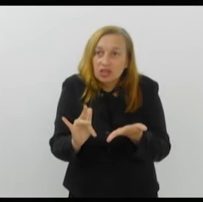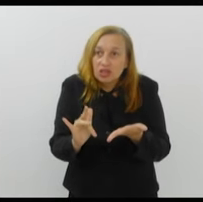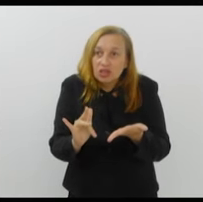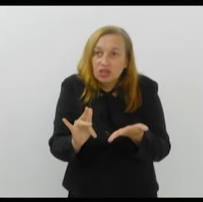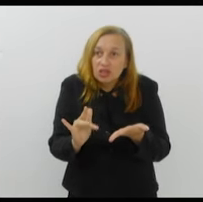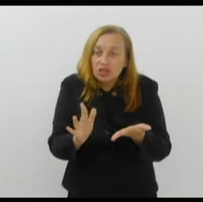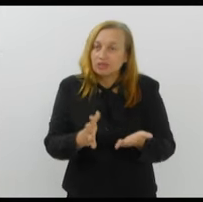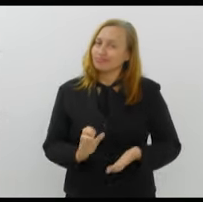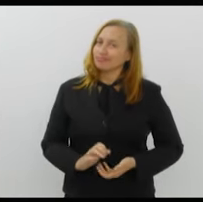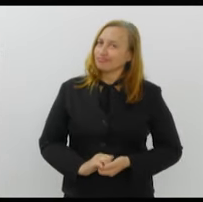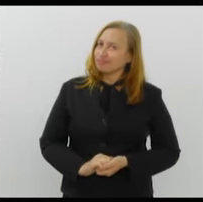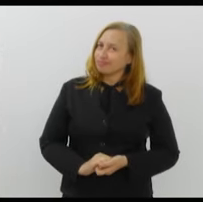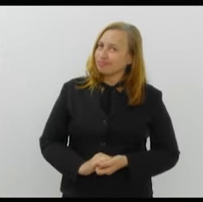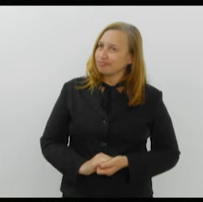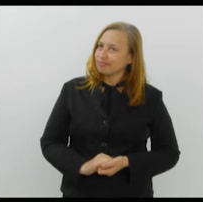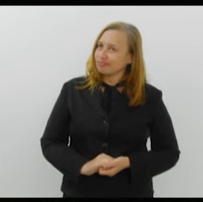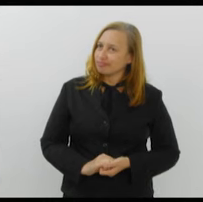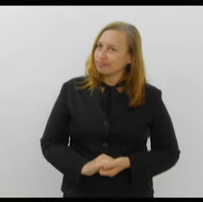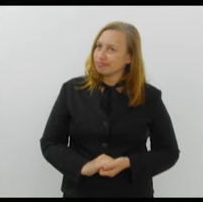que porventura